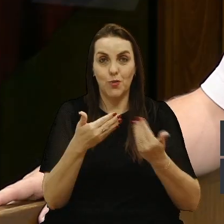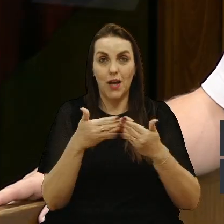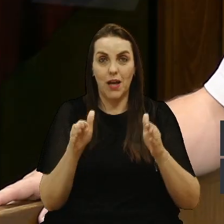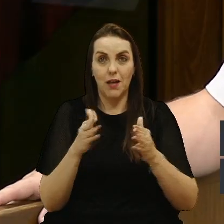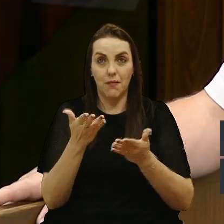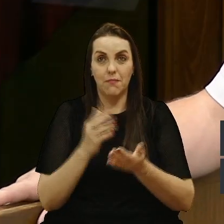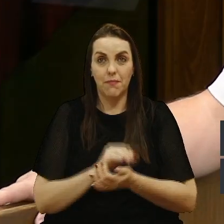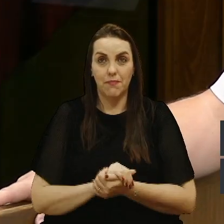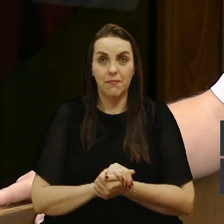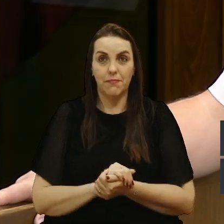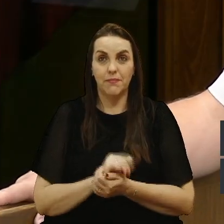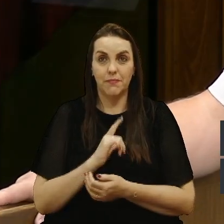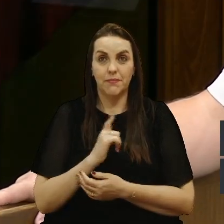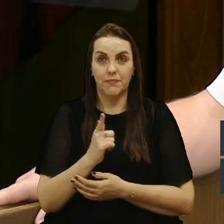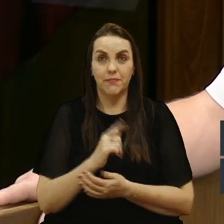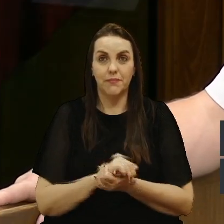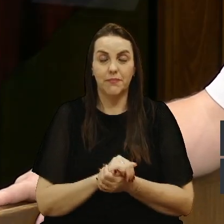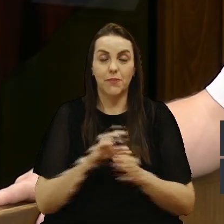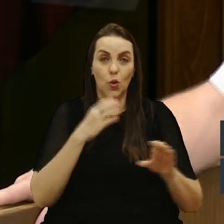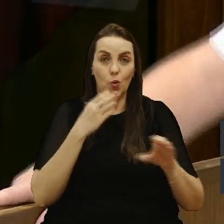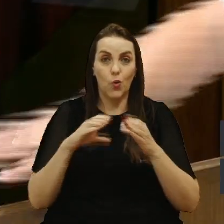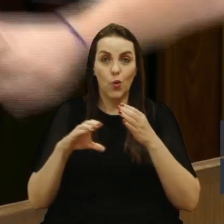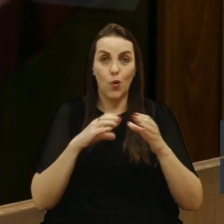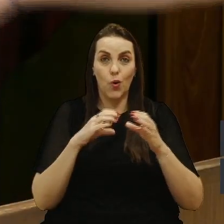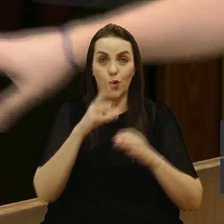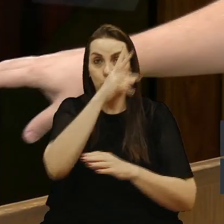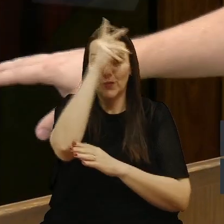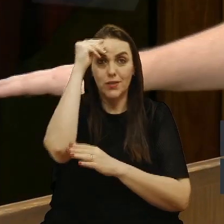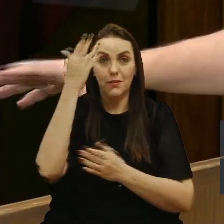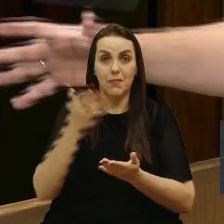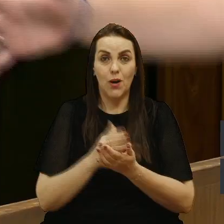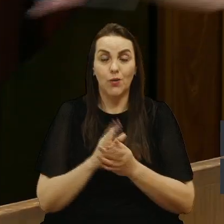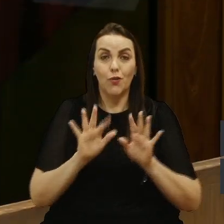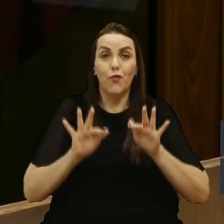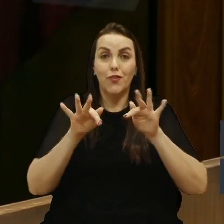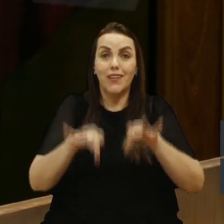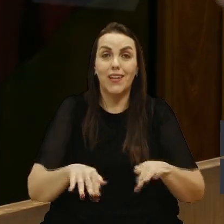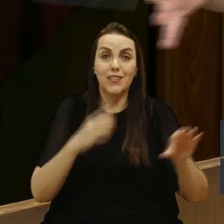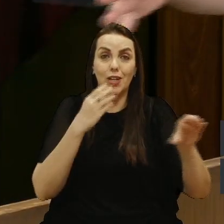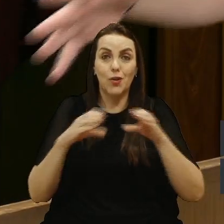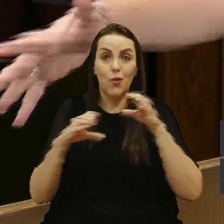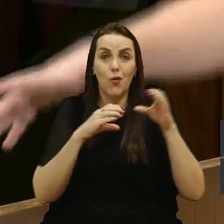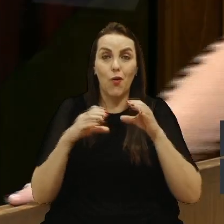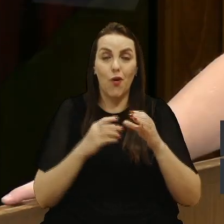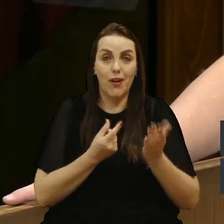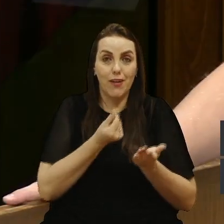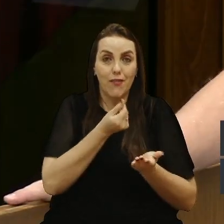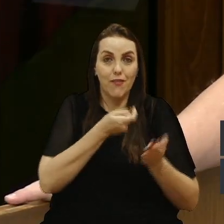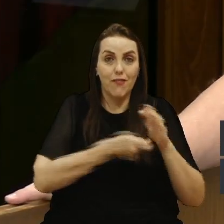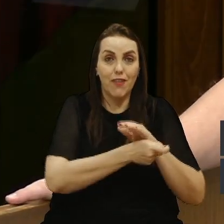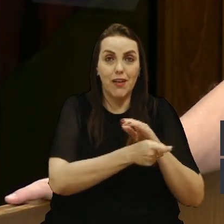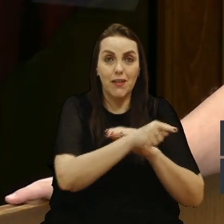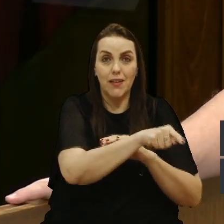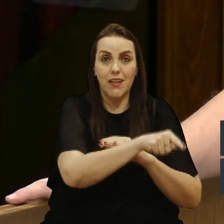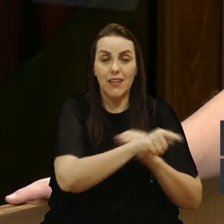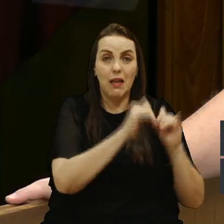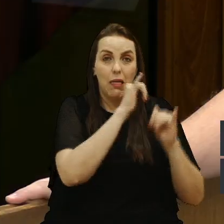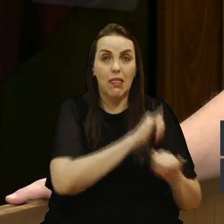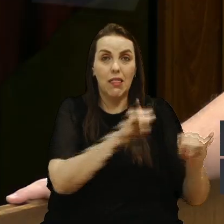o coral municipal, o coro municipal. Estavam encerrando o coro municipal e mantinham a verba da publicidade da nossa